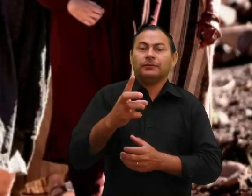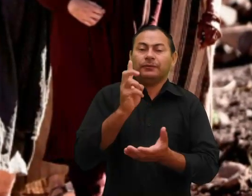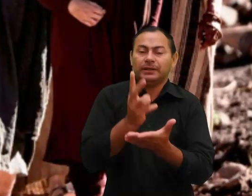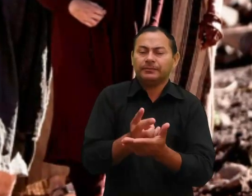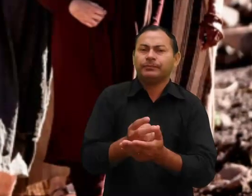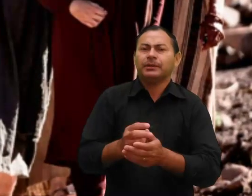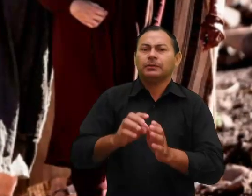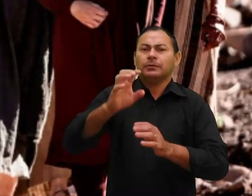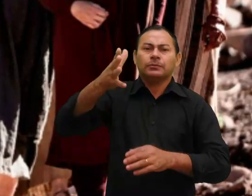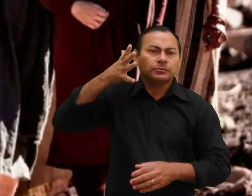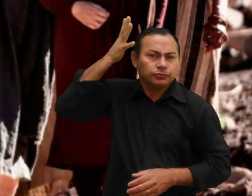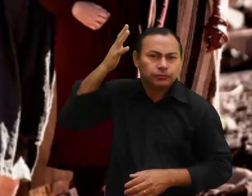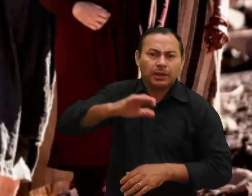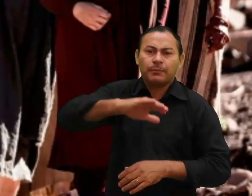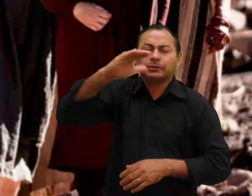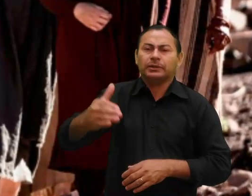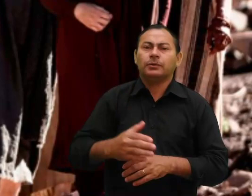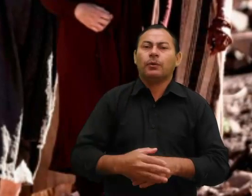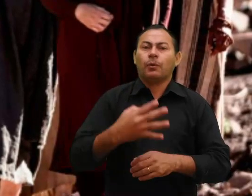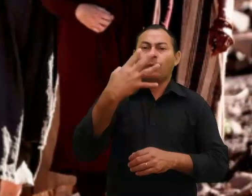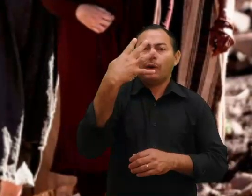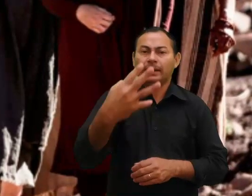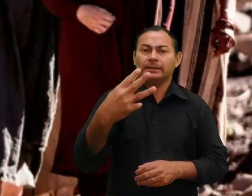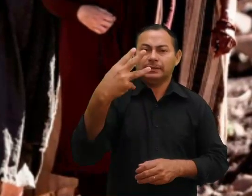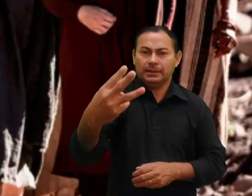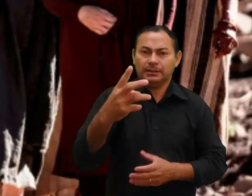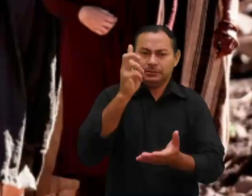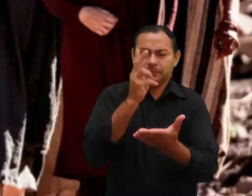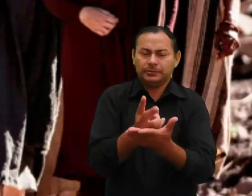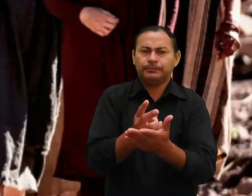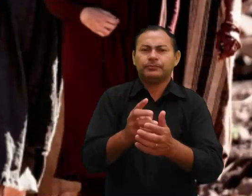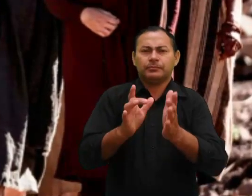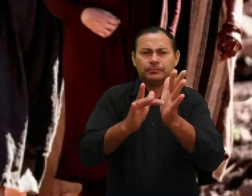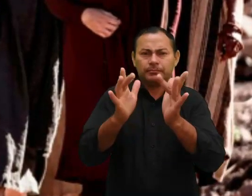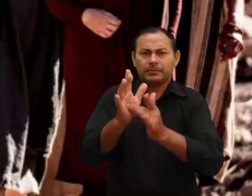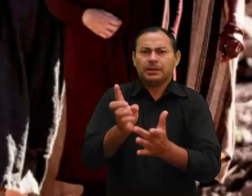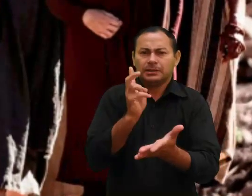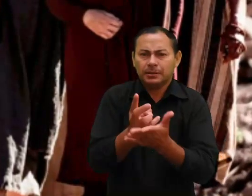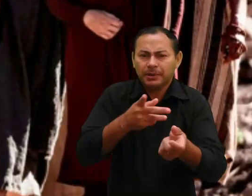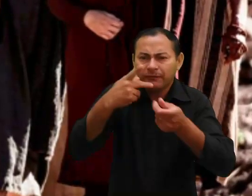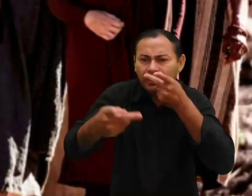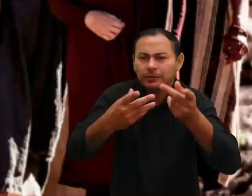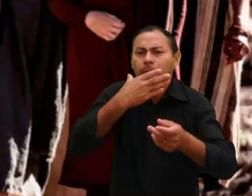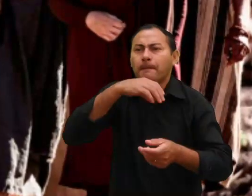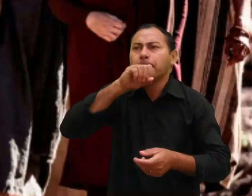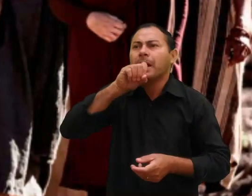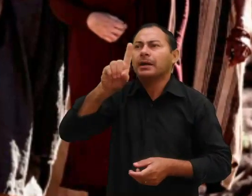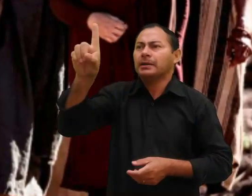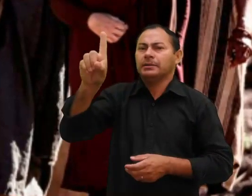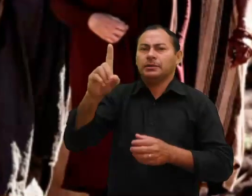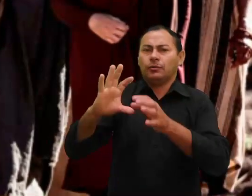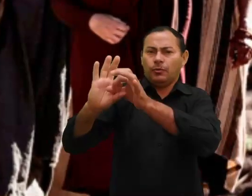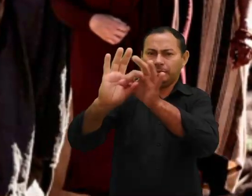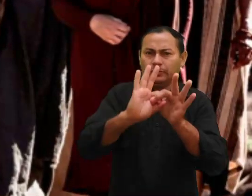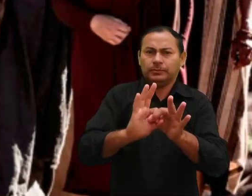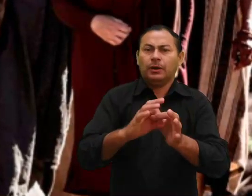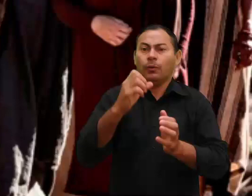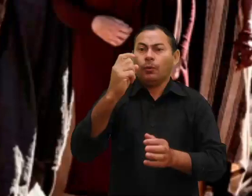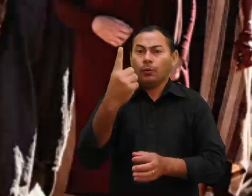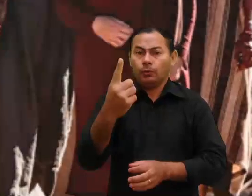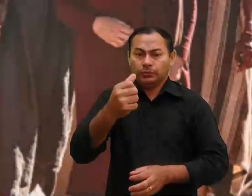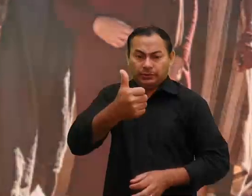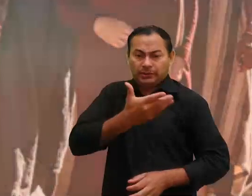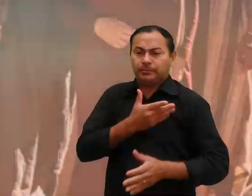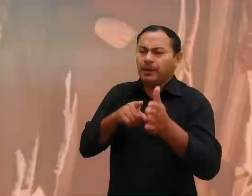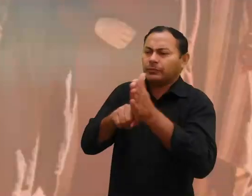no Sermão da Montanha, 43 vezes. Como Jesus estava sempre falando do Pai e de sua comunhão com Ele, um dos